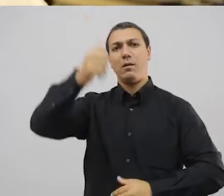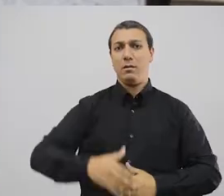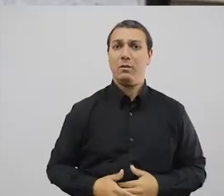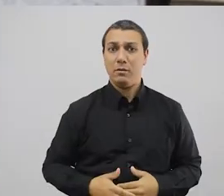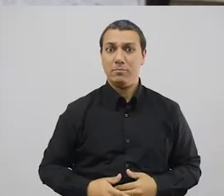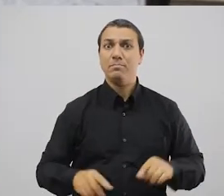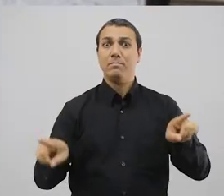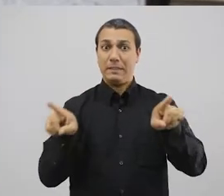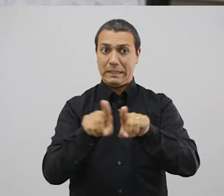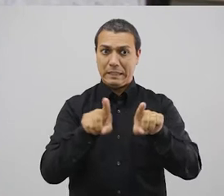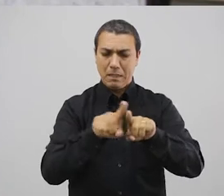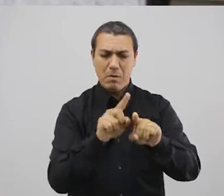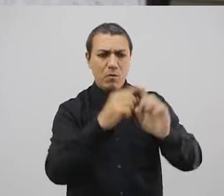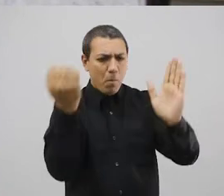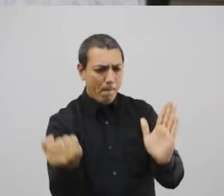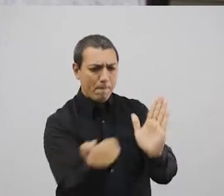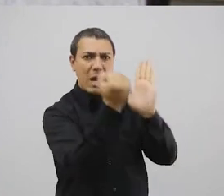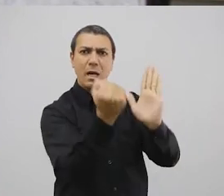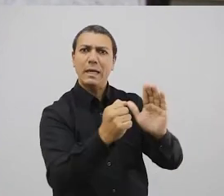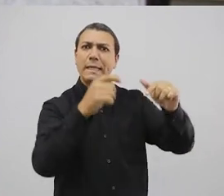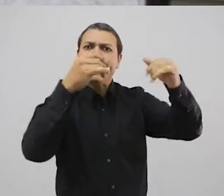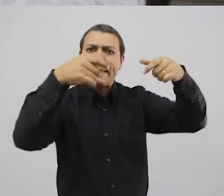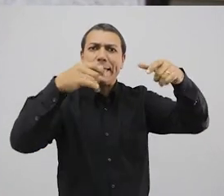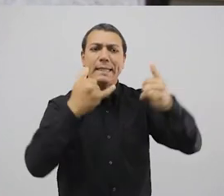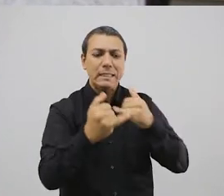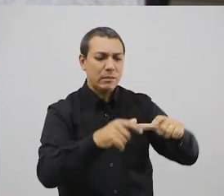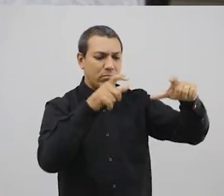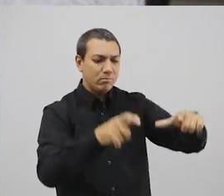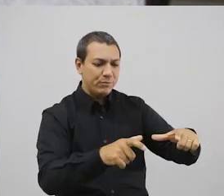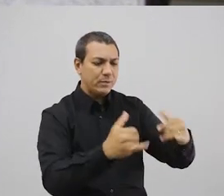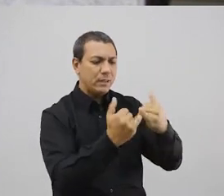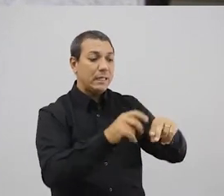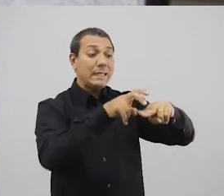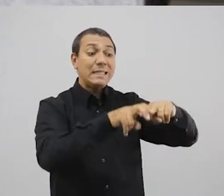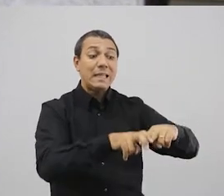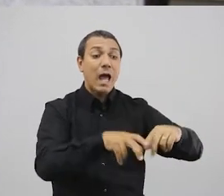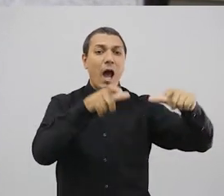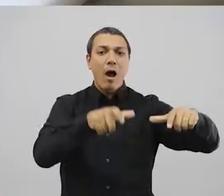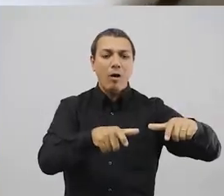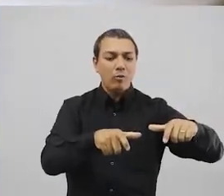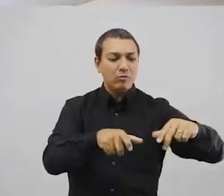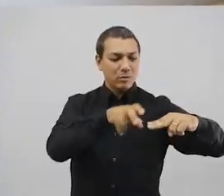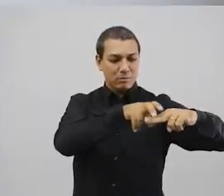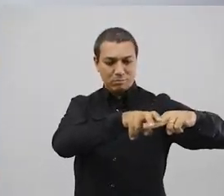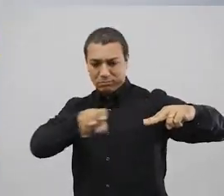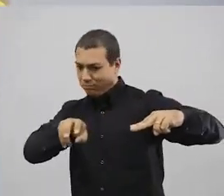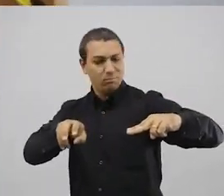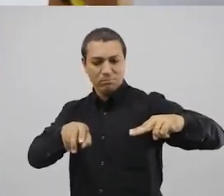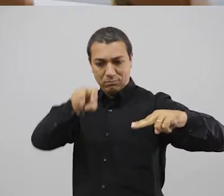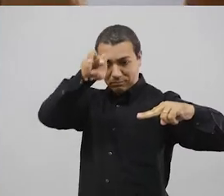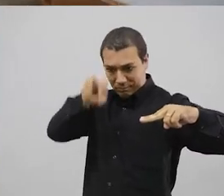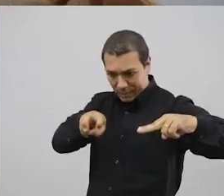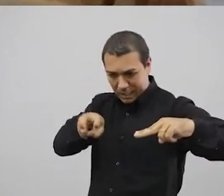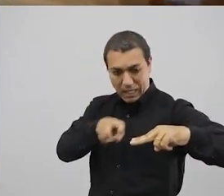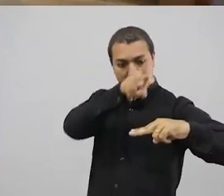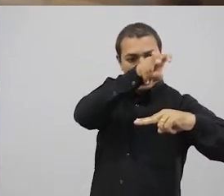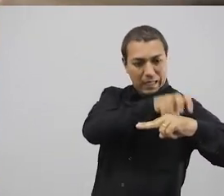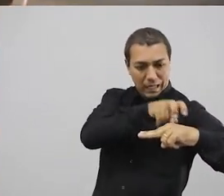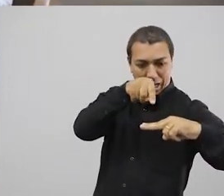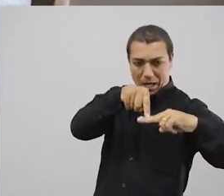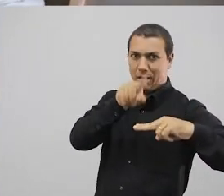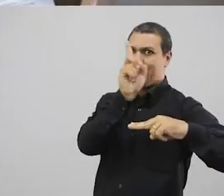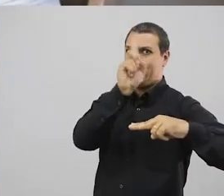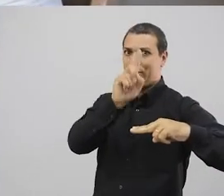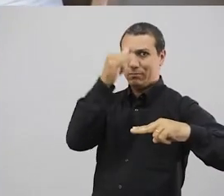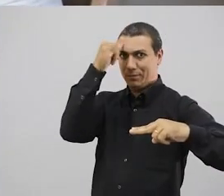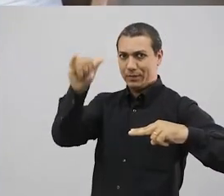agilizar um banco inteiro também colocamos marcações nos bancos colocando o pessoas apenas sentadas nas pontas do banco colocando ali